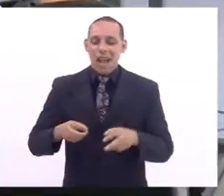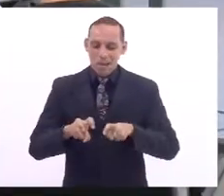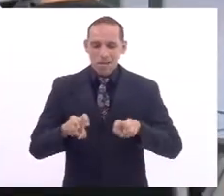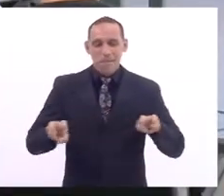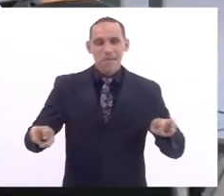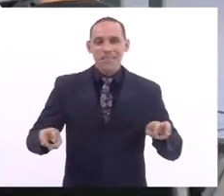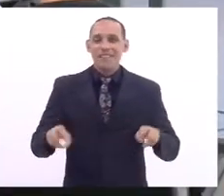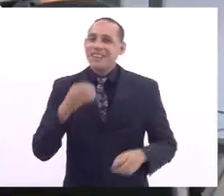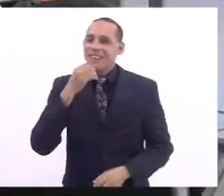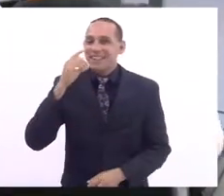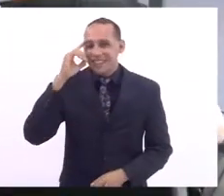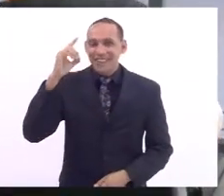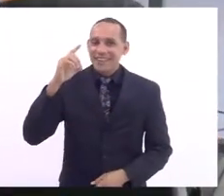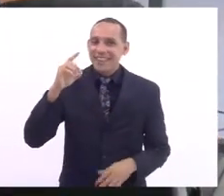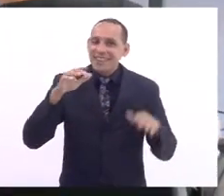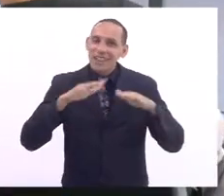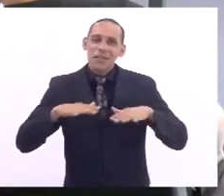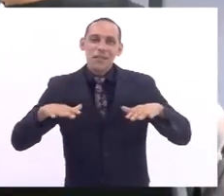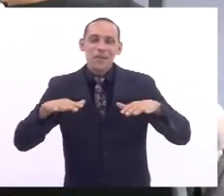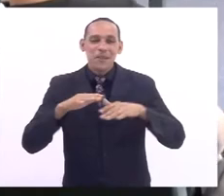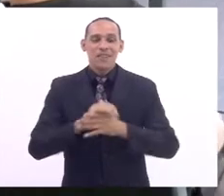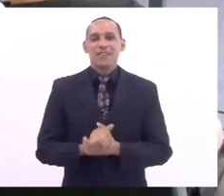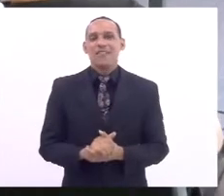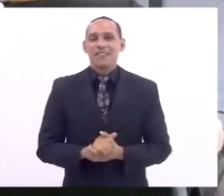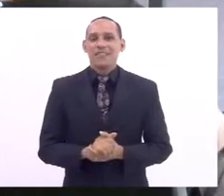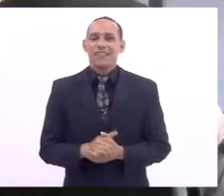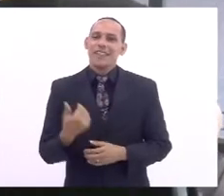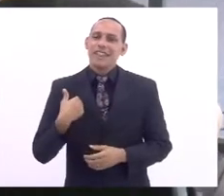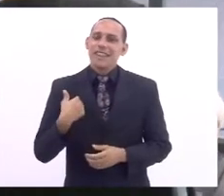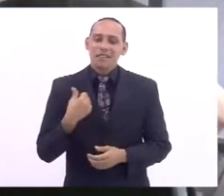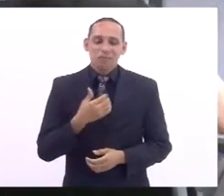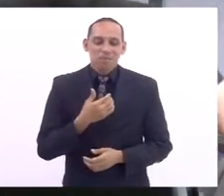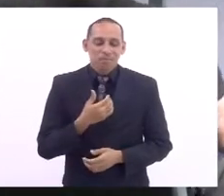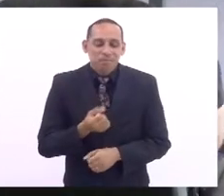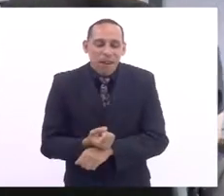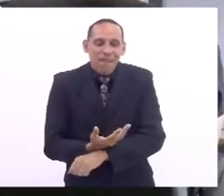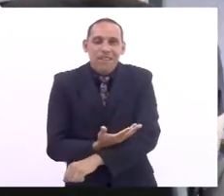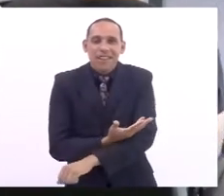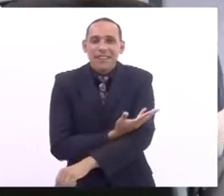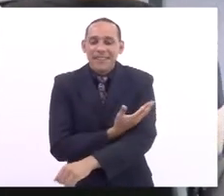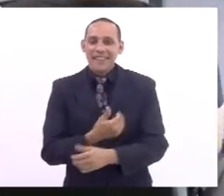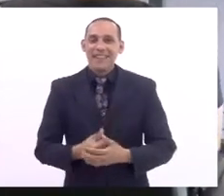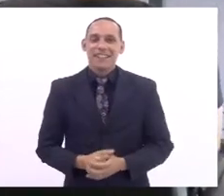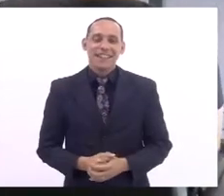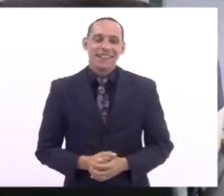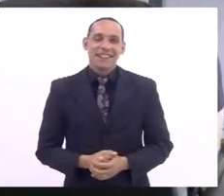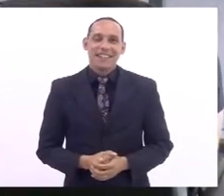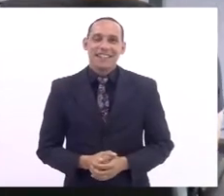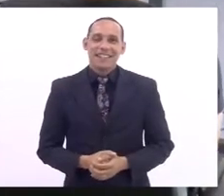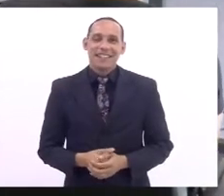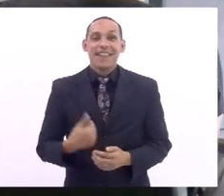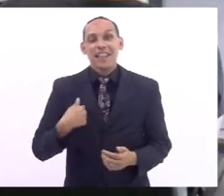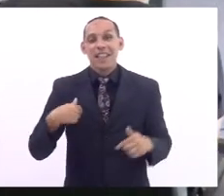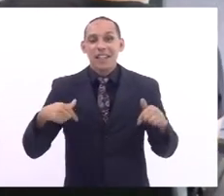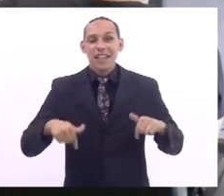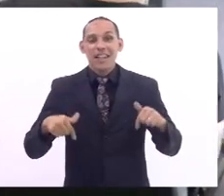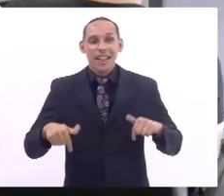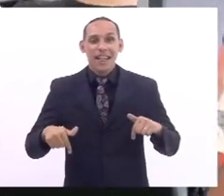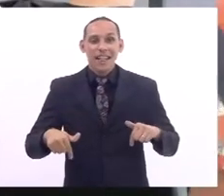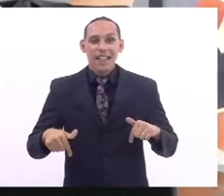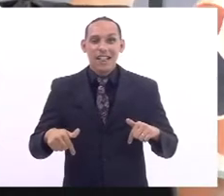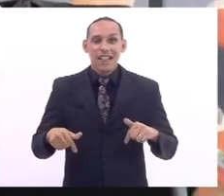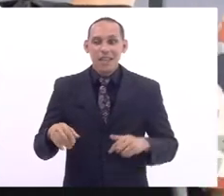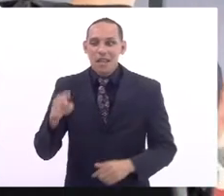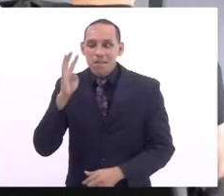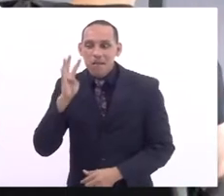mesa dia a todos as tô muito emocionada aqui é fiquei aqui enquanto ouvia